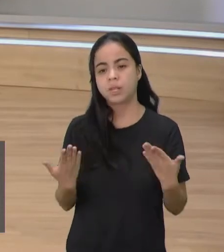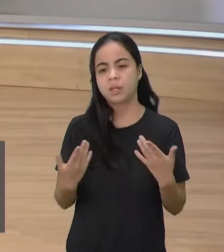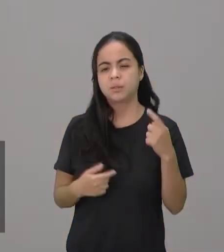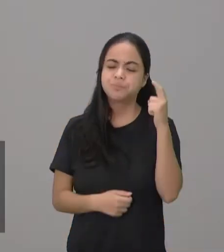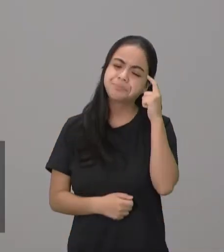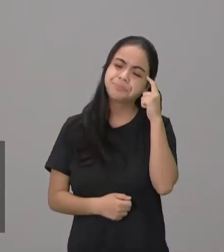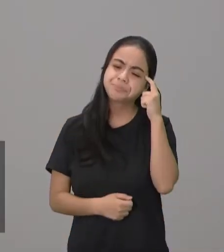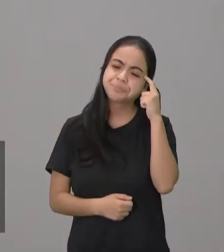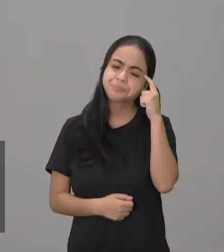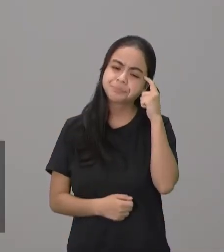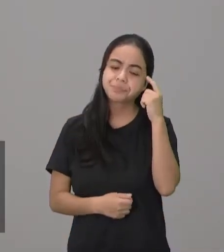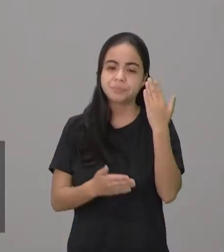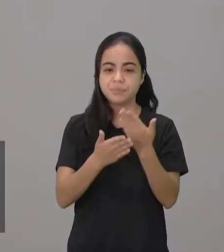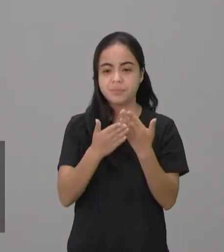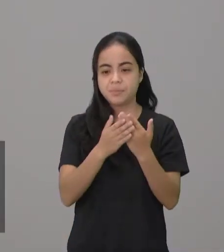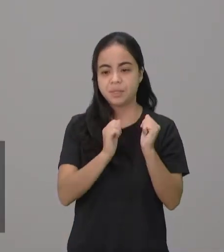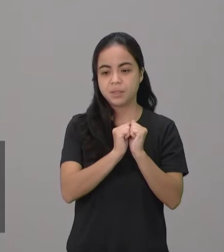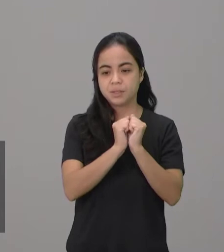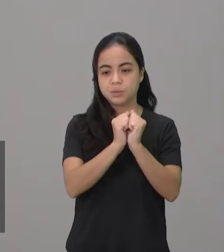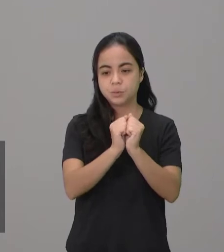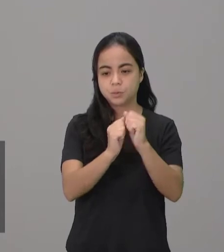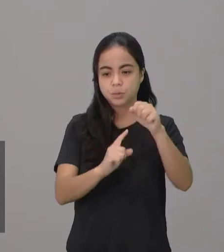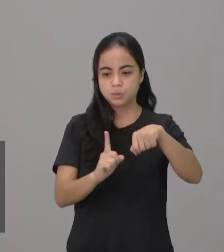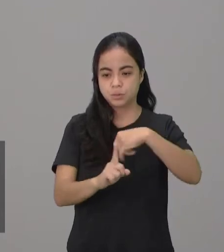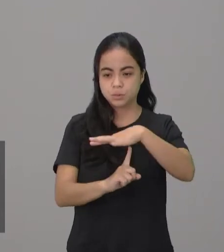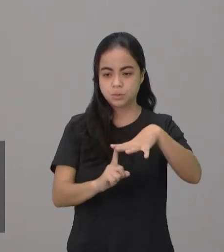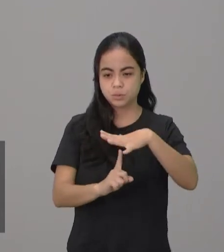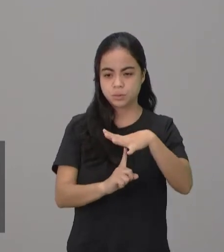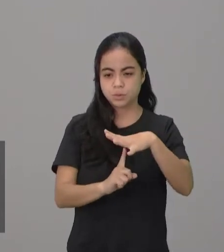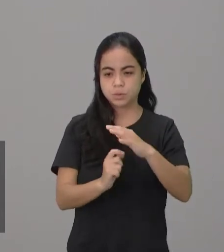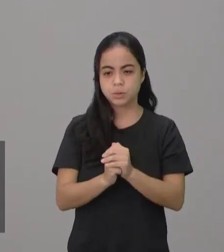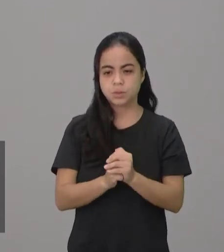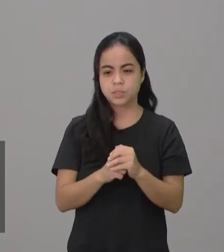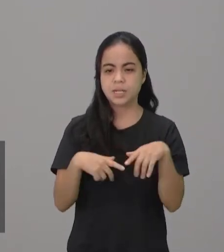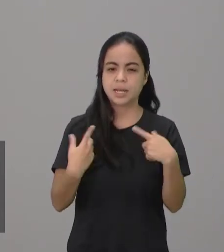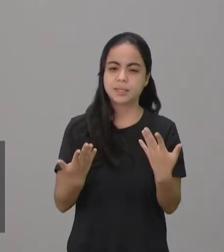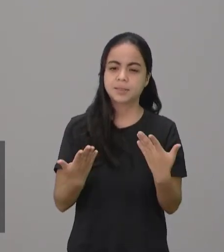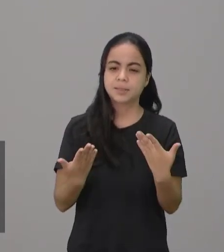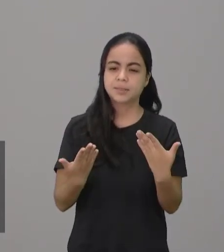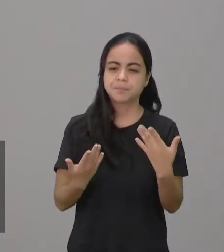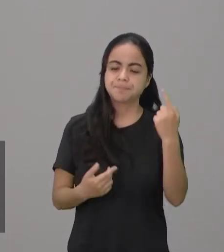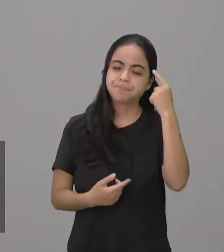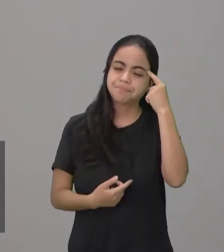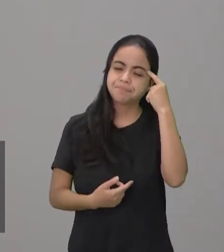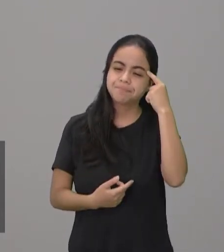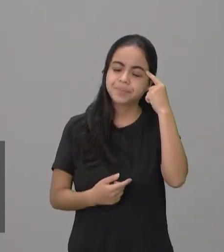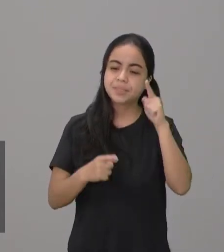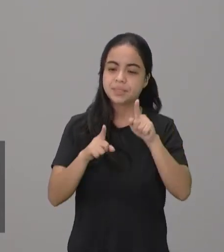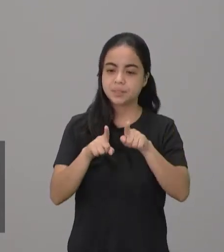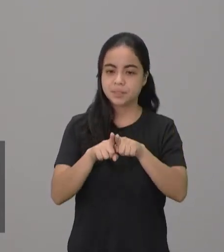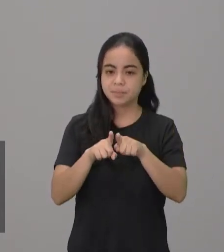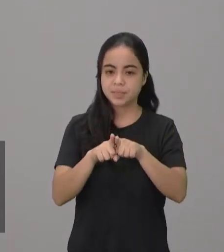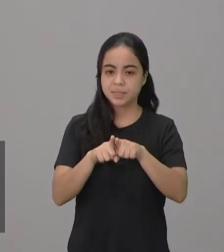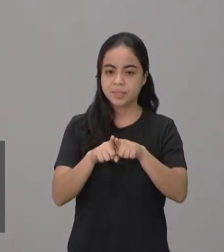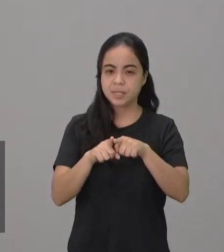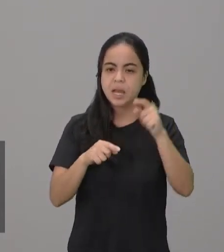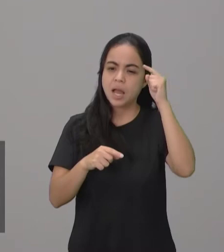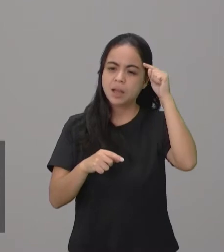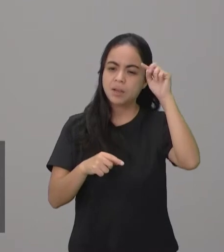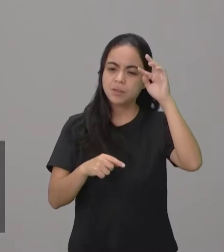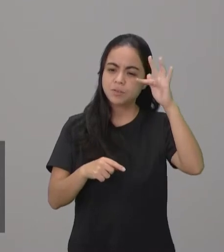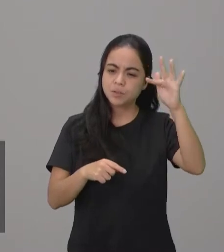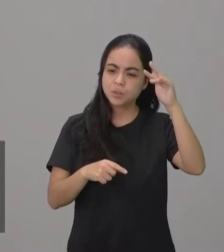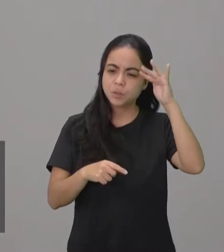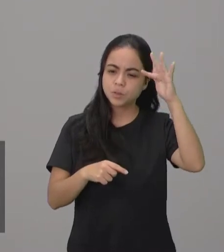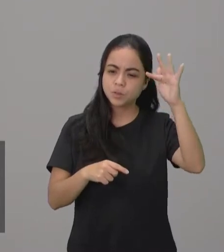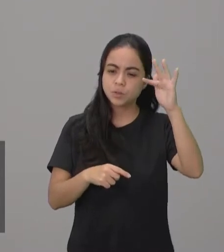Fabi, a gente já deu muita aula junto de sociologia, e uma coisa que a gente pensa bastante é que a filosofia do Marx, ela é muito centrada